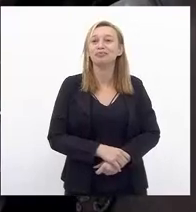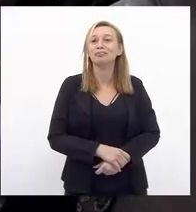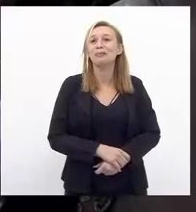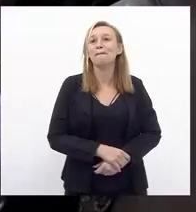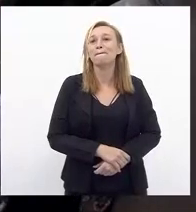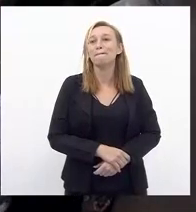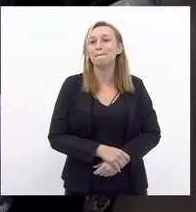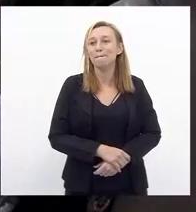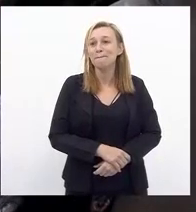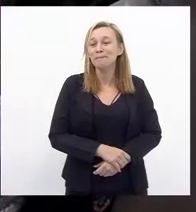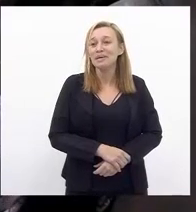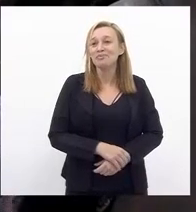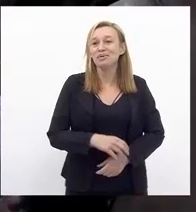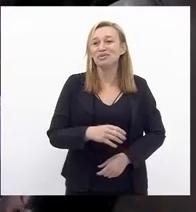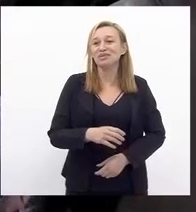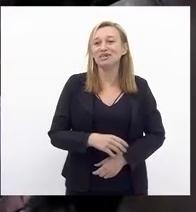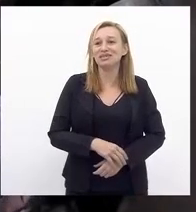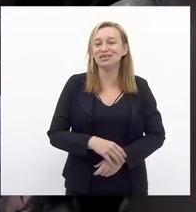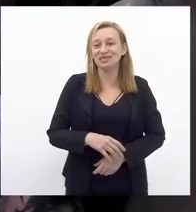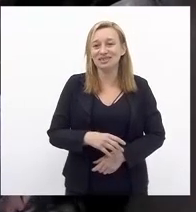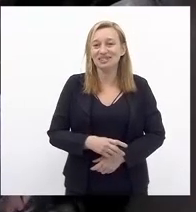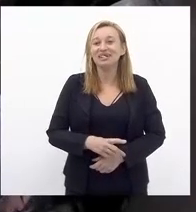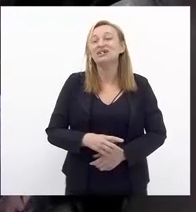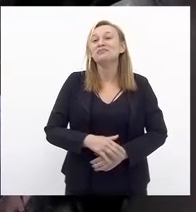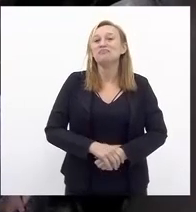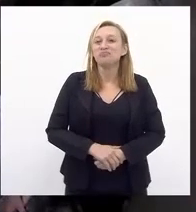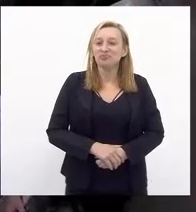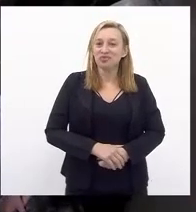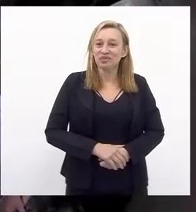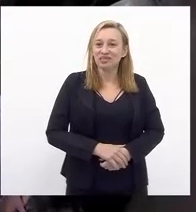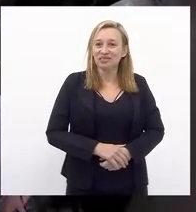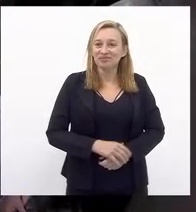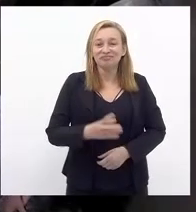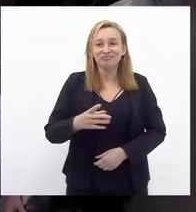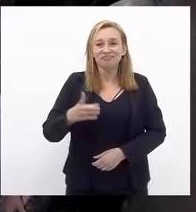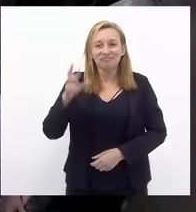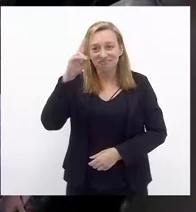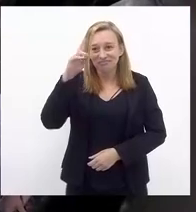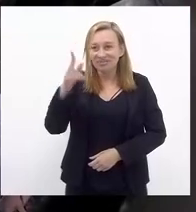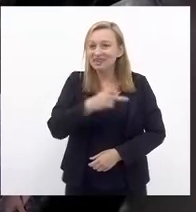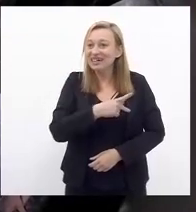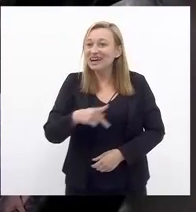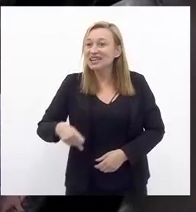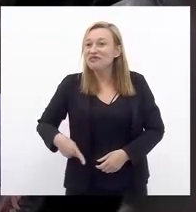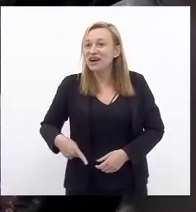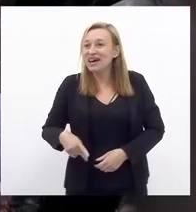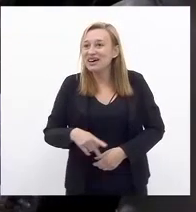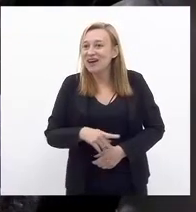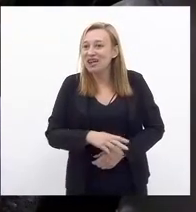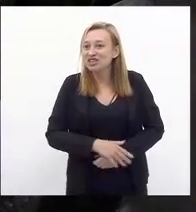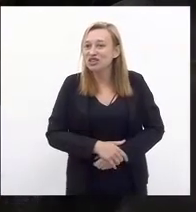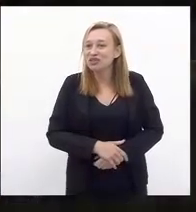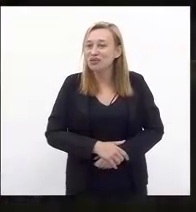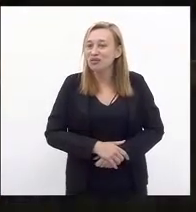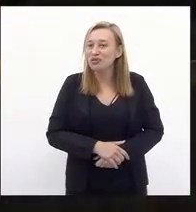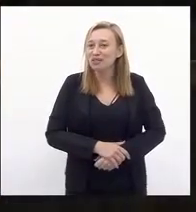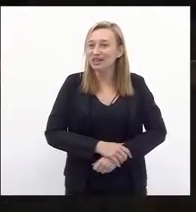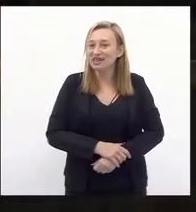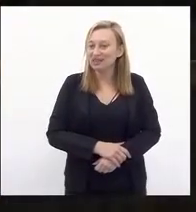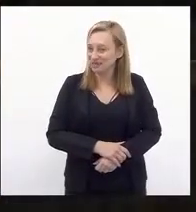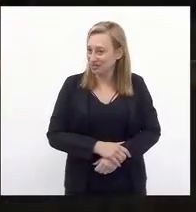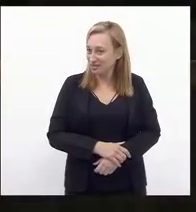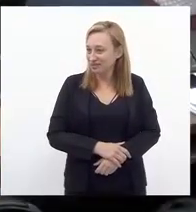o presidente a questão de ordem presidente da viola eu vou fazer a chamada para a gente encerrar a votação questão de horas depois você já mandei